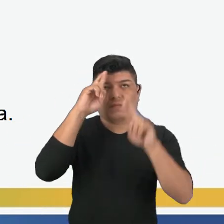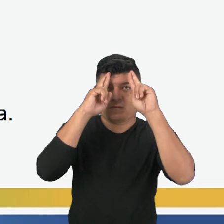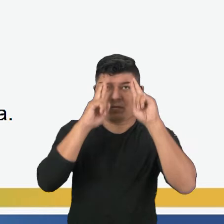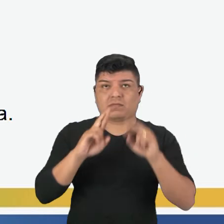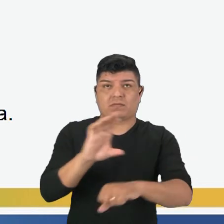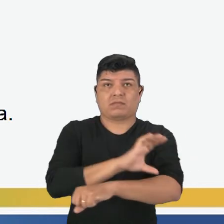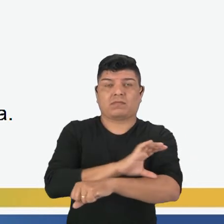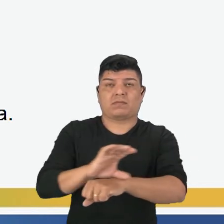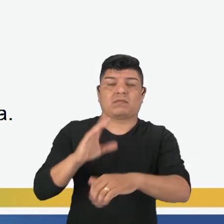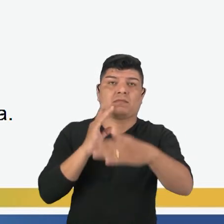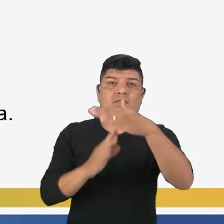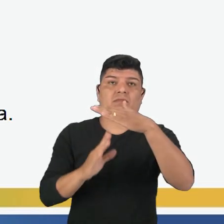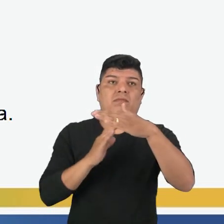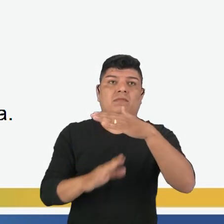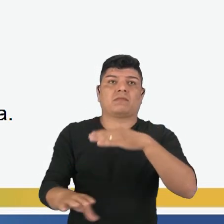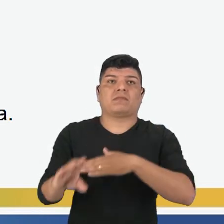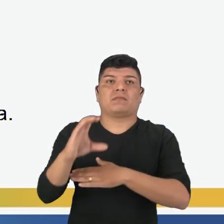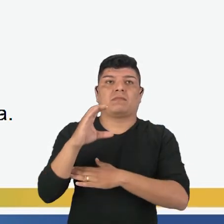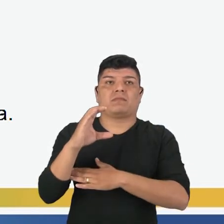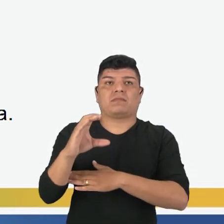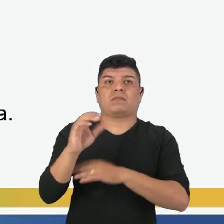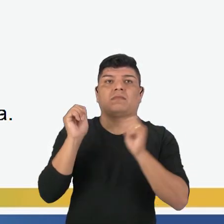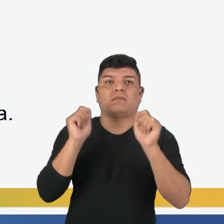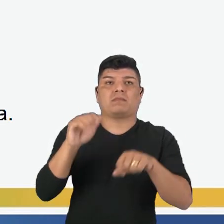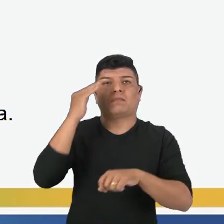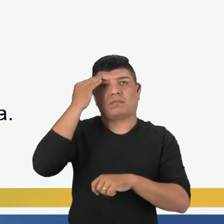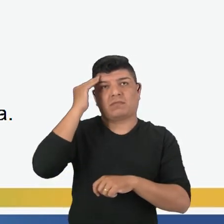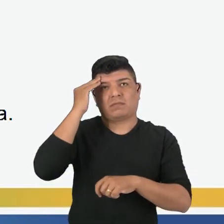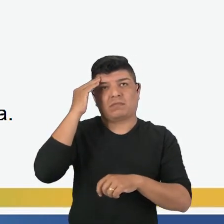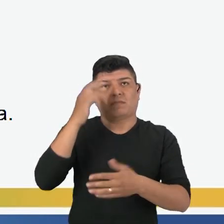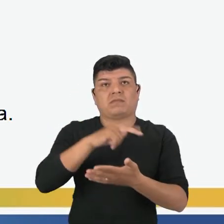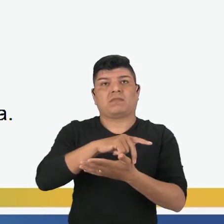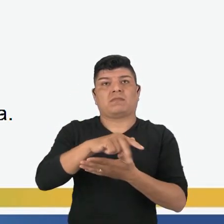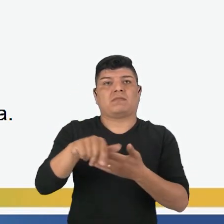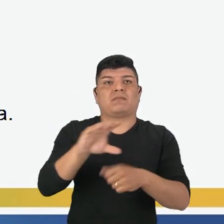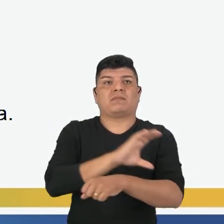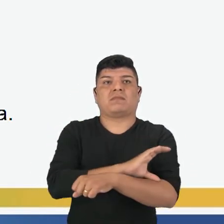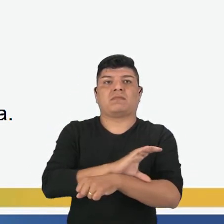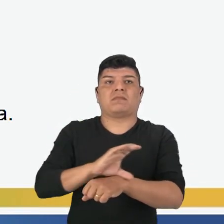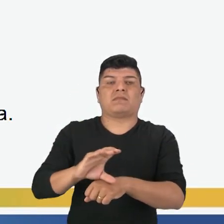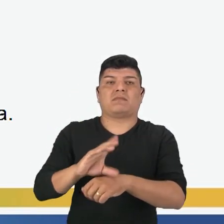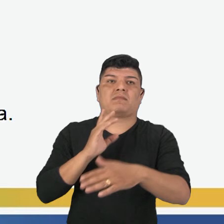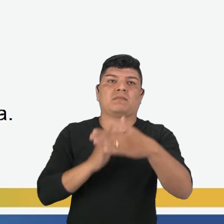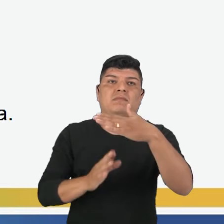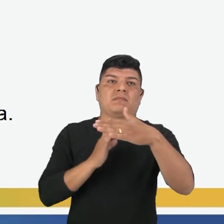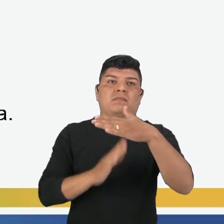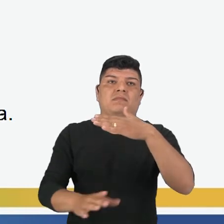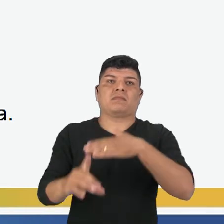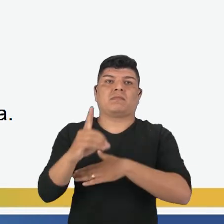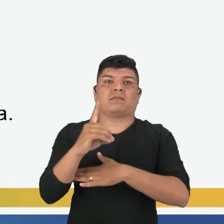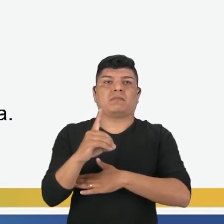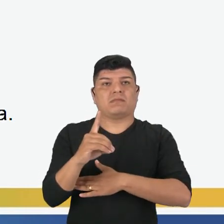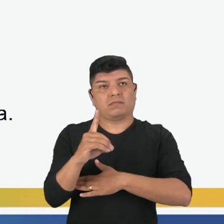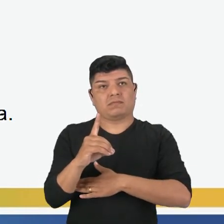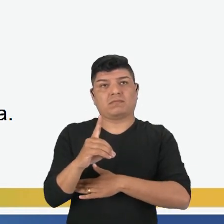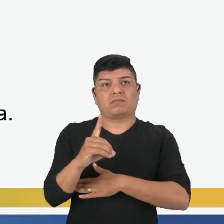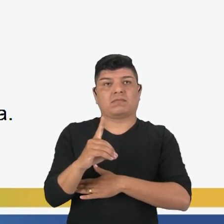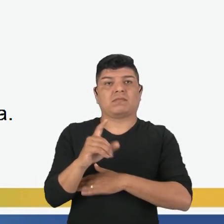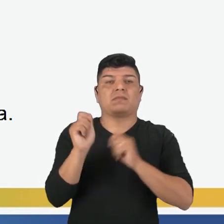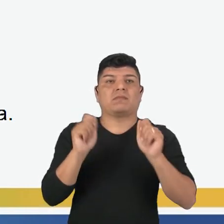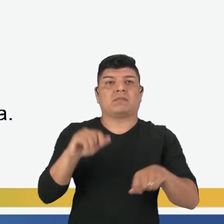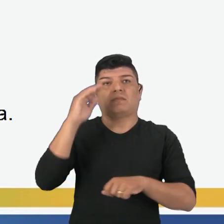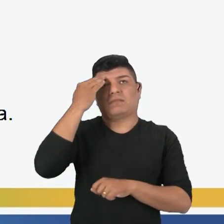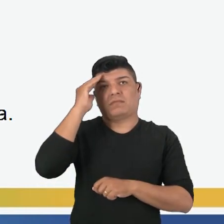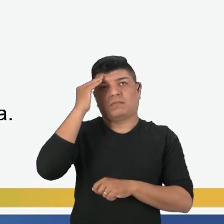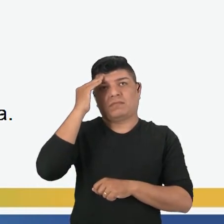como respeito à cultura estrangeira. Letra C, pode ser entendido como a diversificação da cultura estrangeira.